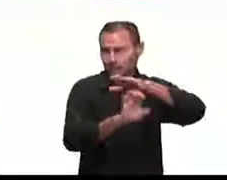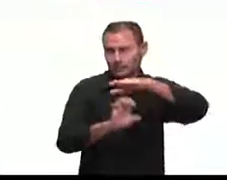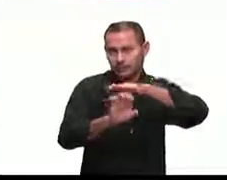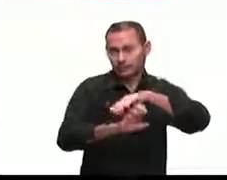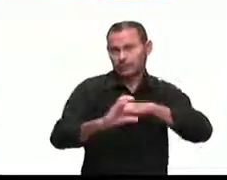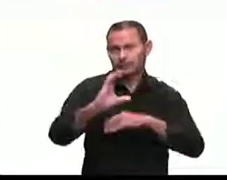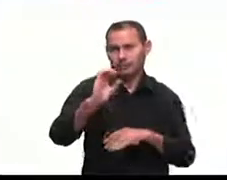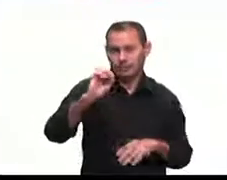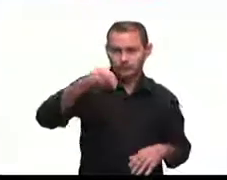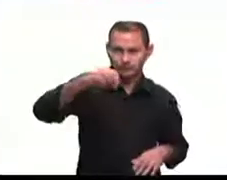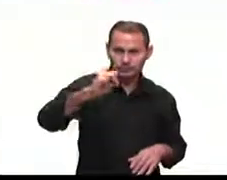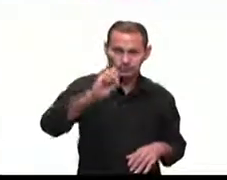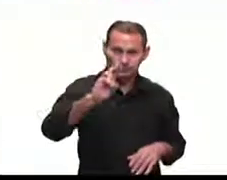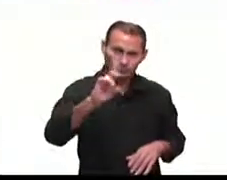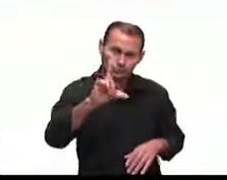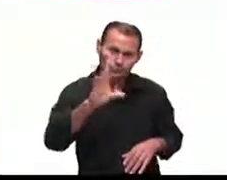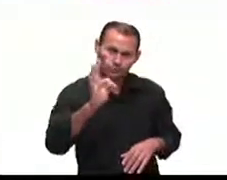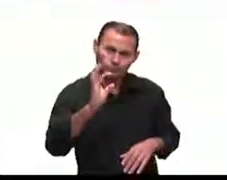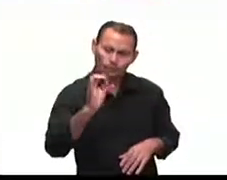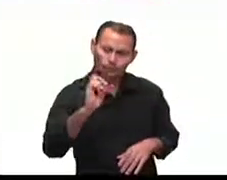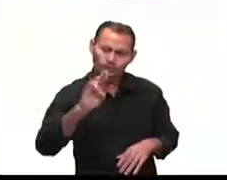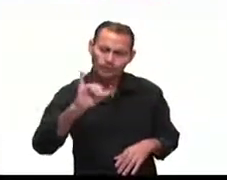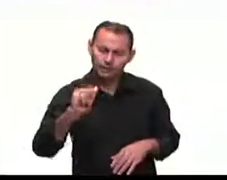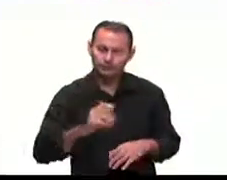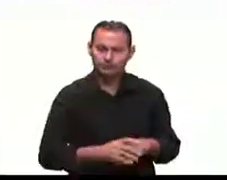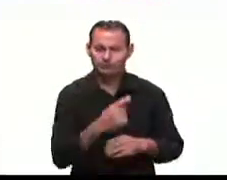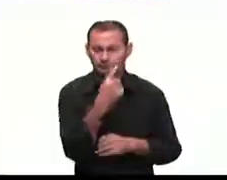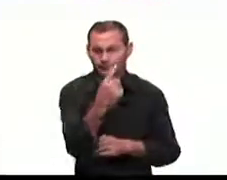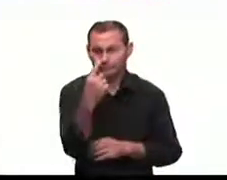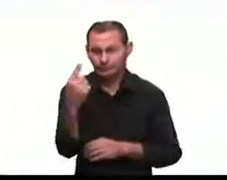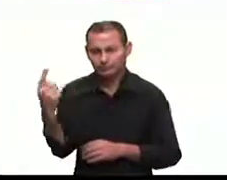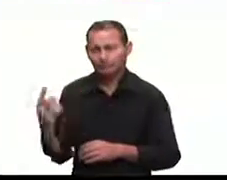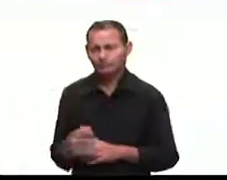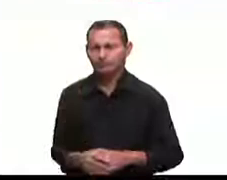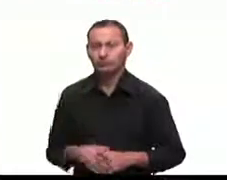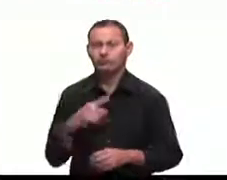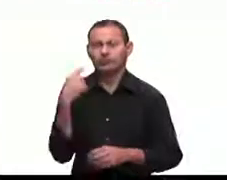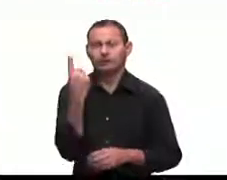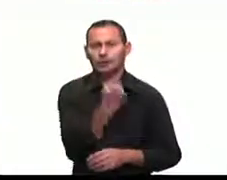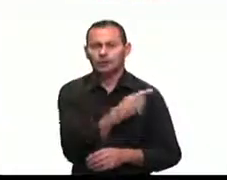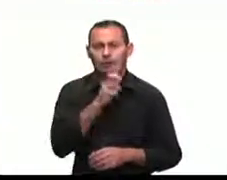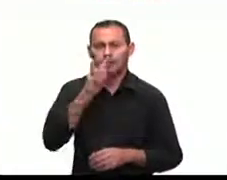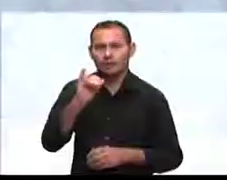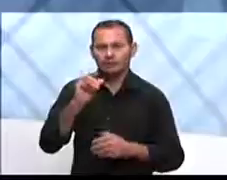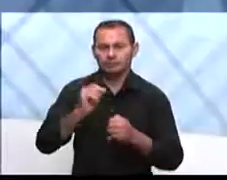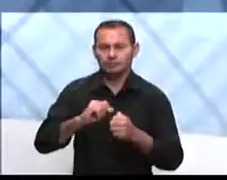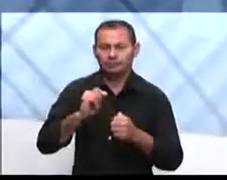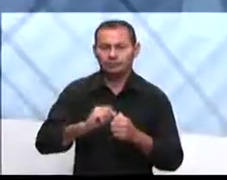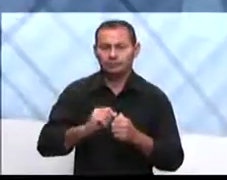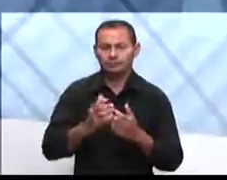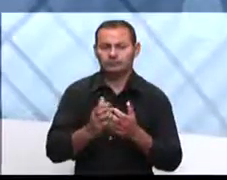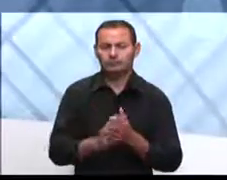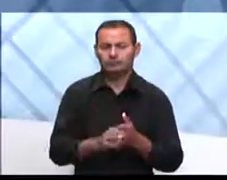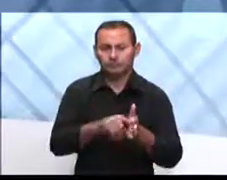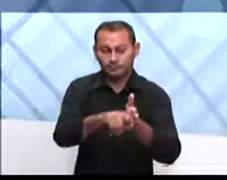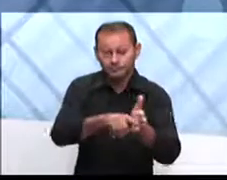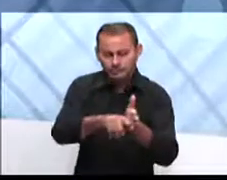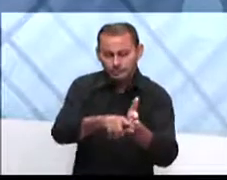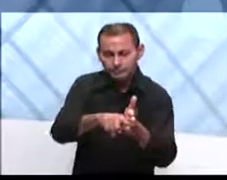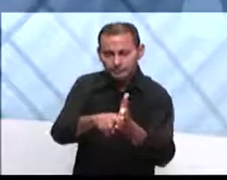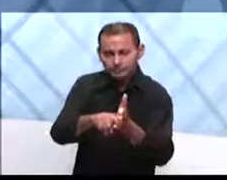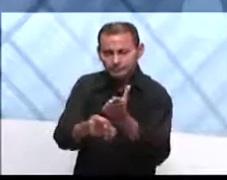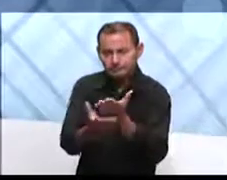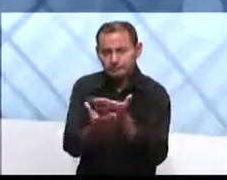situações ali, né? Então, em cada situação, então a gente vai desenvolver essa